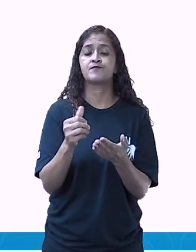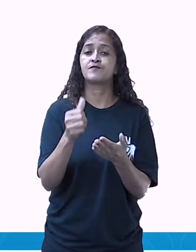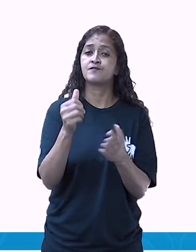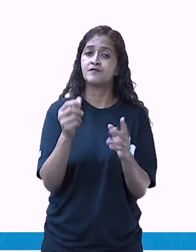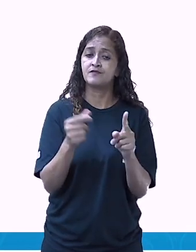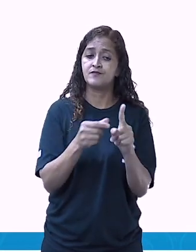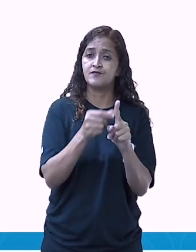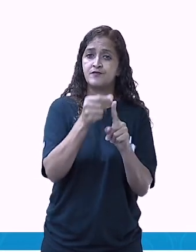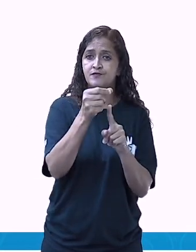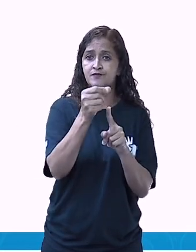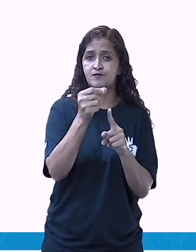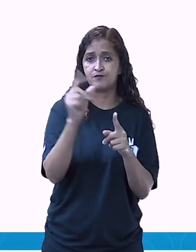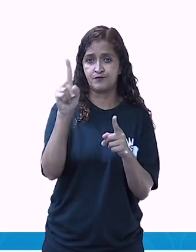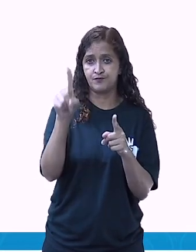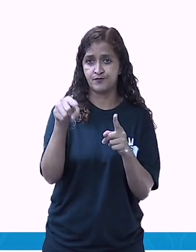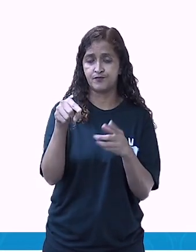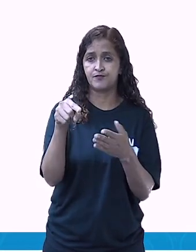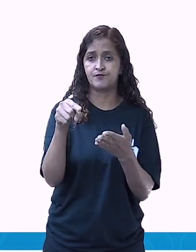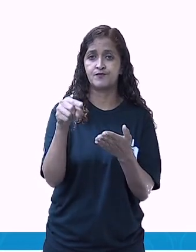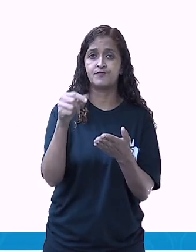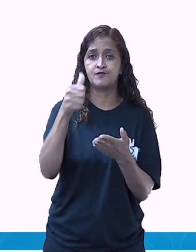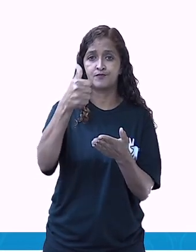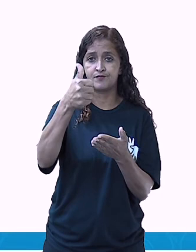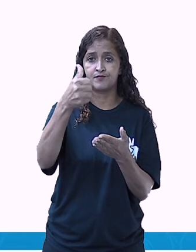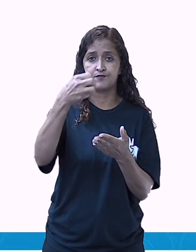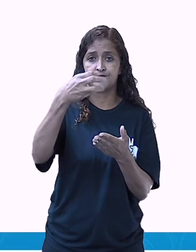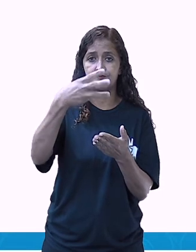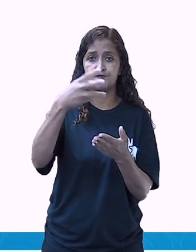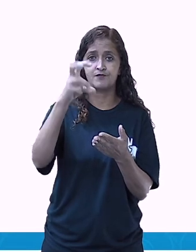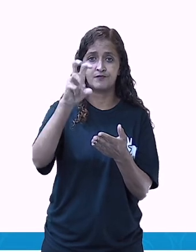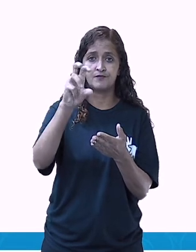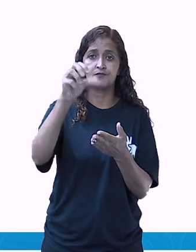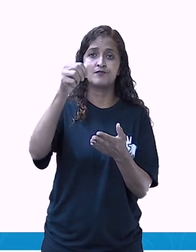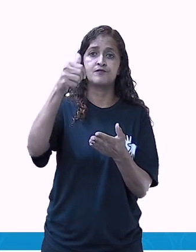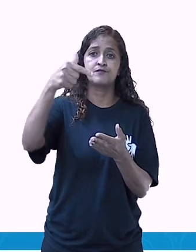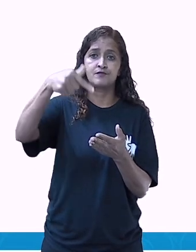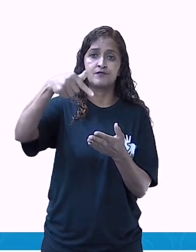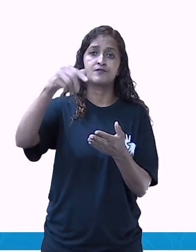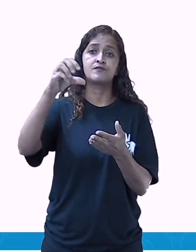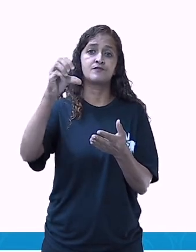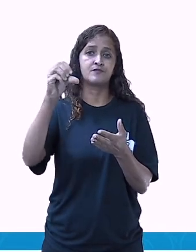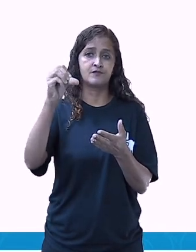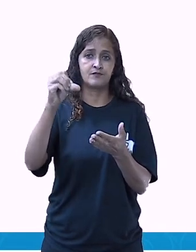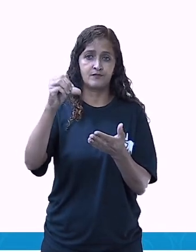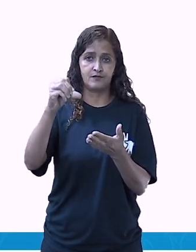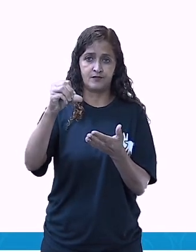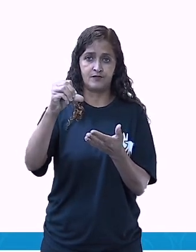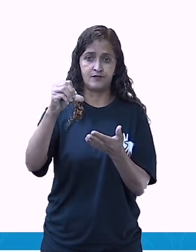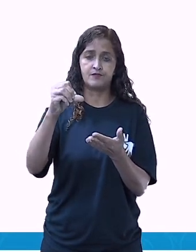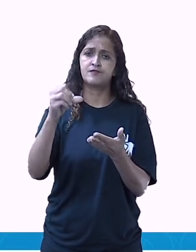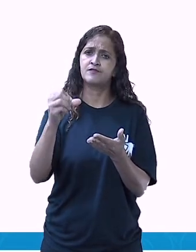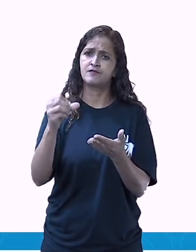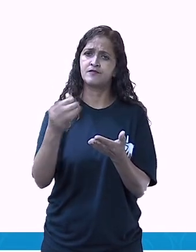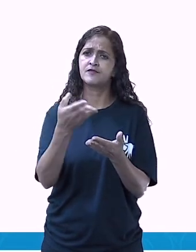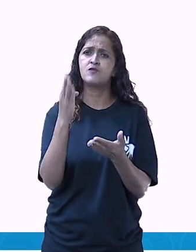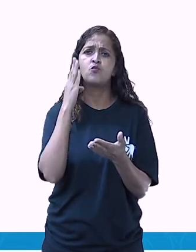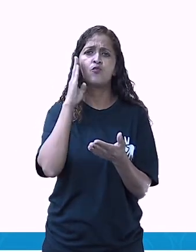as unidades são 1, 3, 5, 7 e